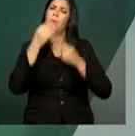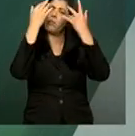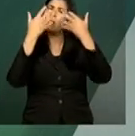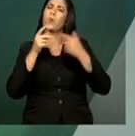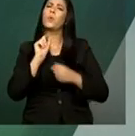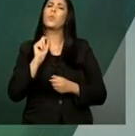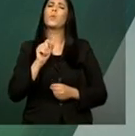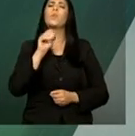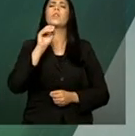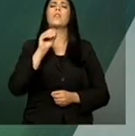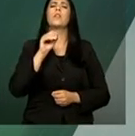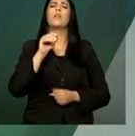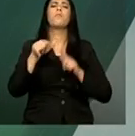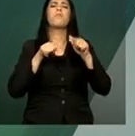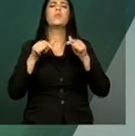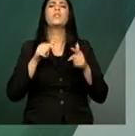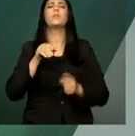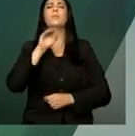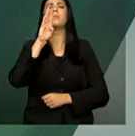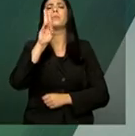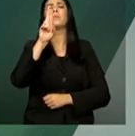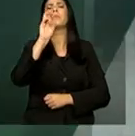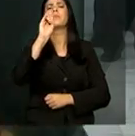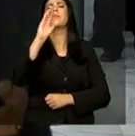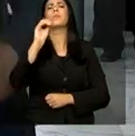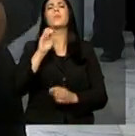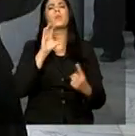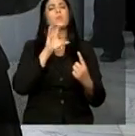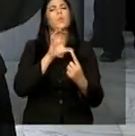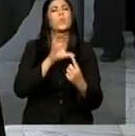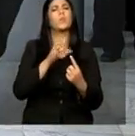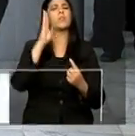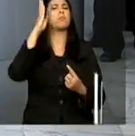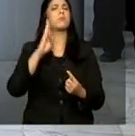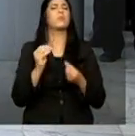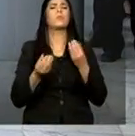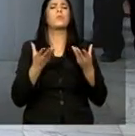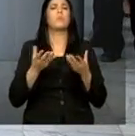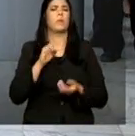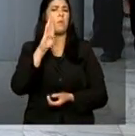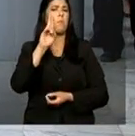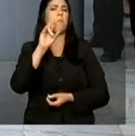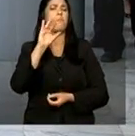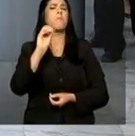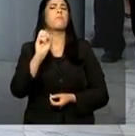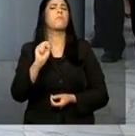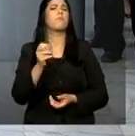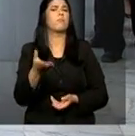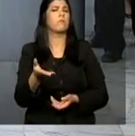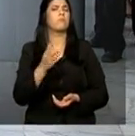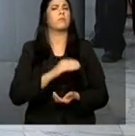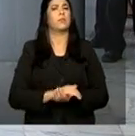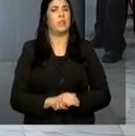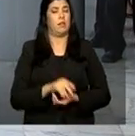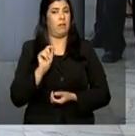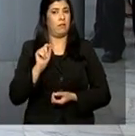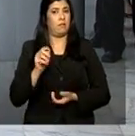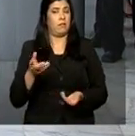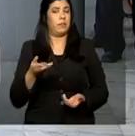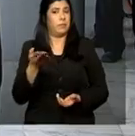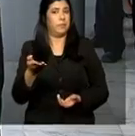explicar um pouquinho qual é o papel do BRICS, qual a influência que esse grupo tem no cenário atual? Bom, basicamente, os BRICS são uma